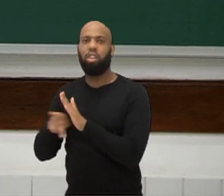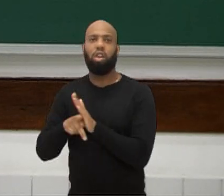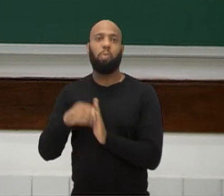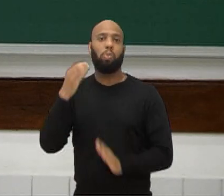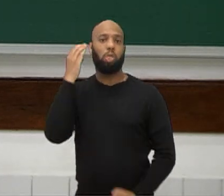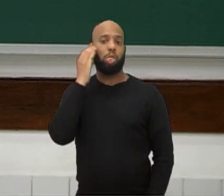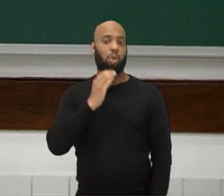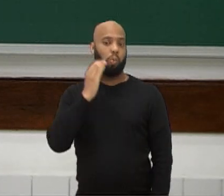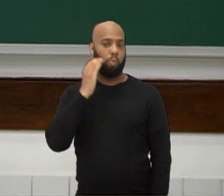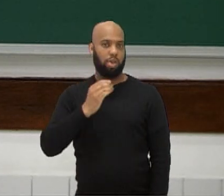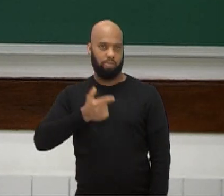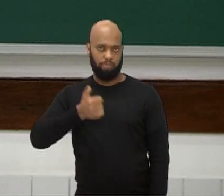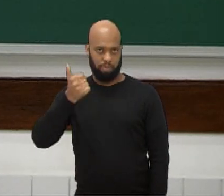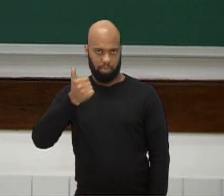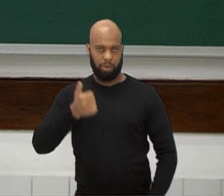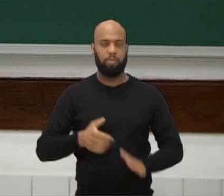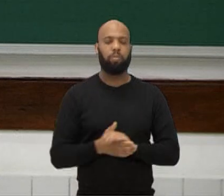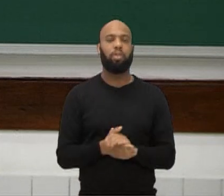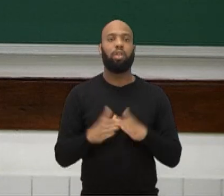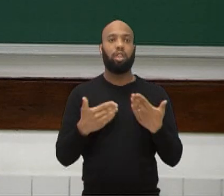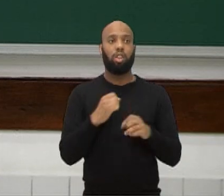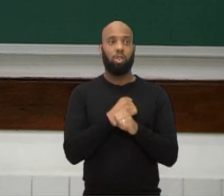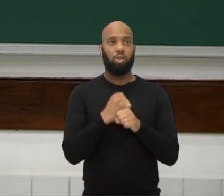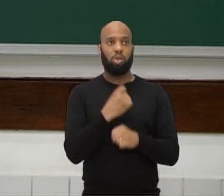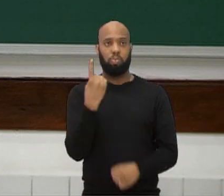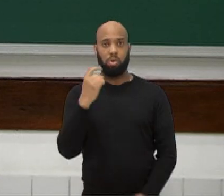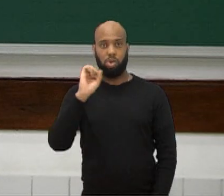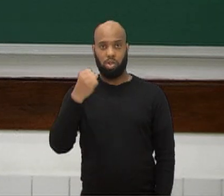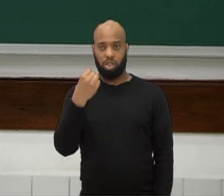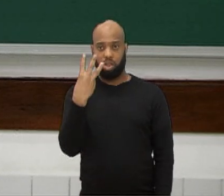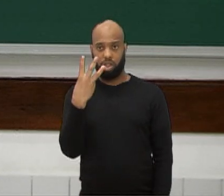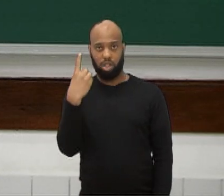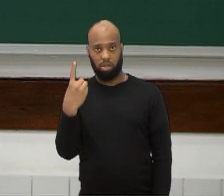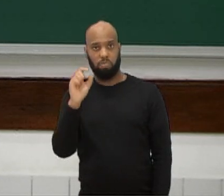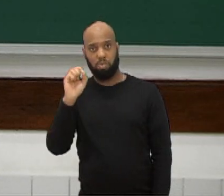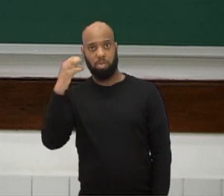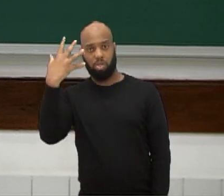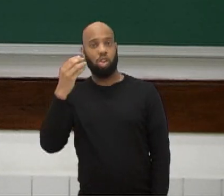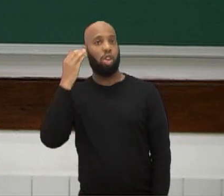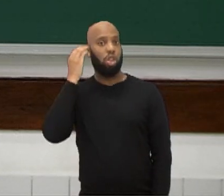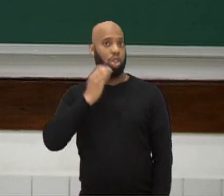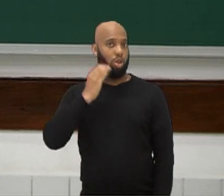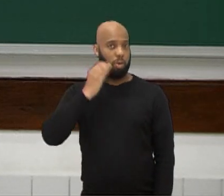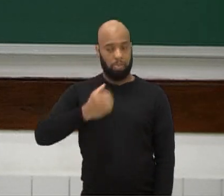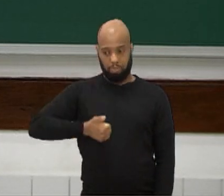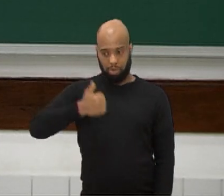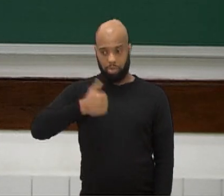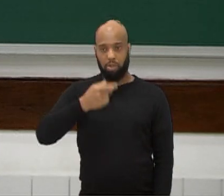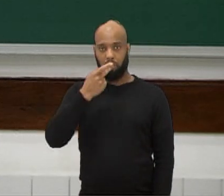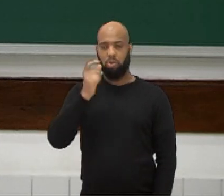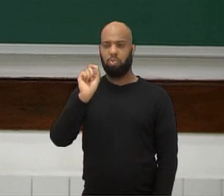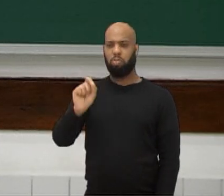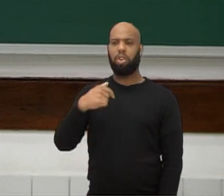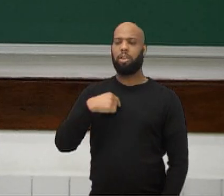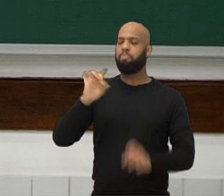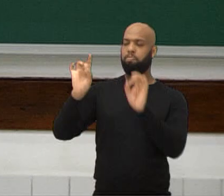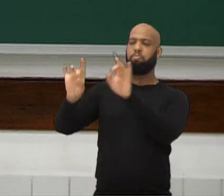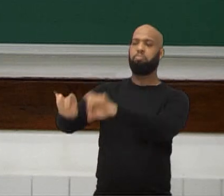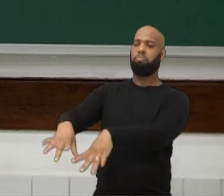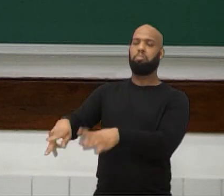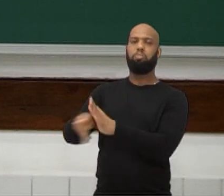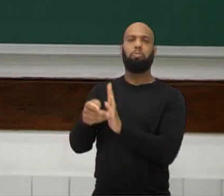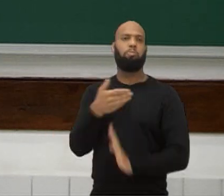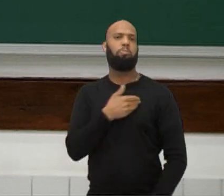Nesse sentido, o que vai acontecer? Em 1831, Dom Pedro I decidiu abdicar, renunciar ao